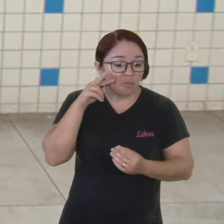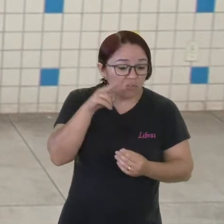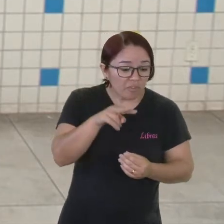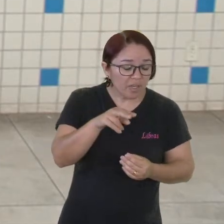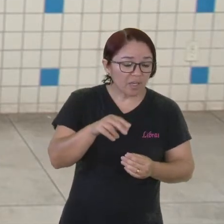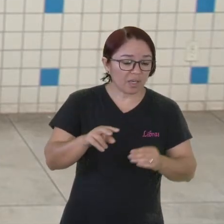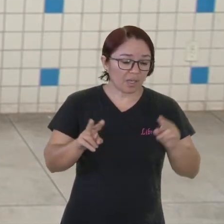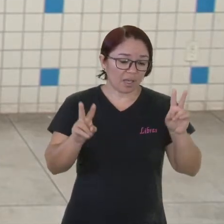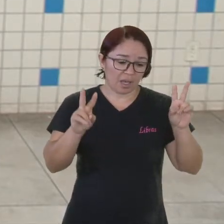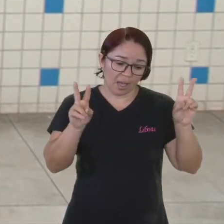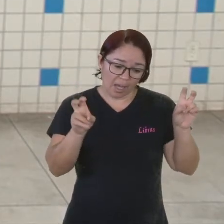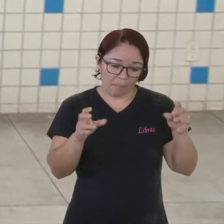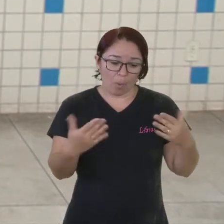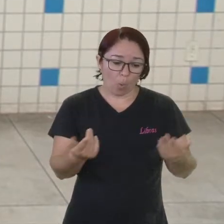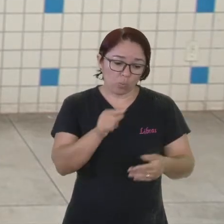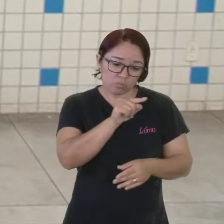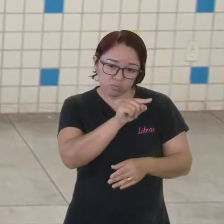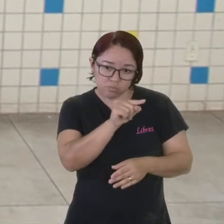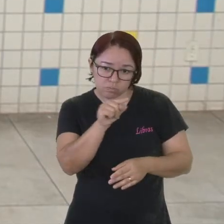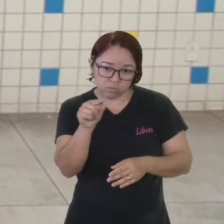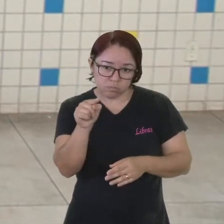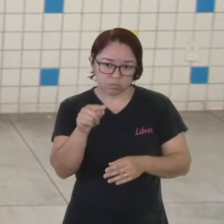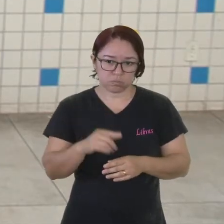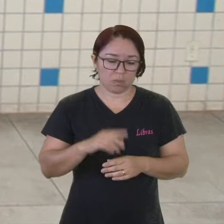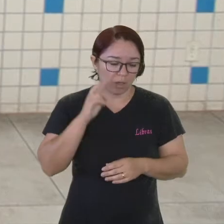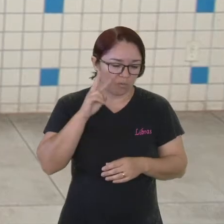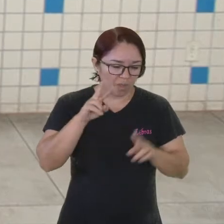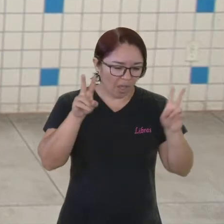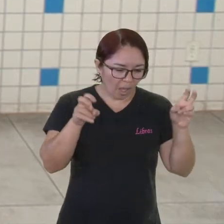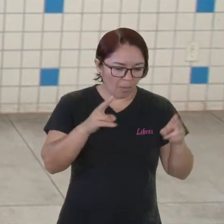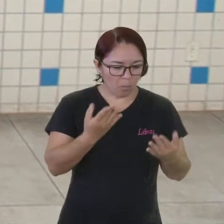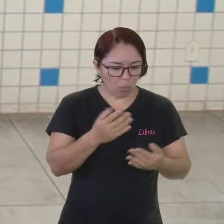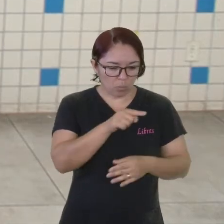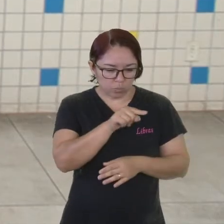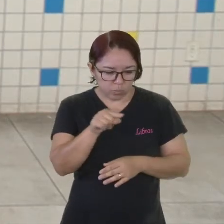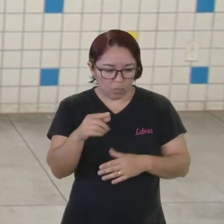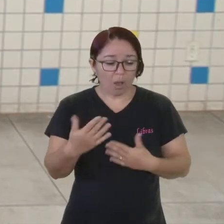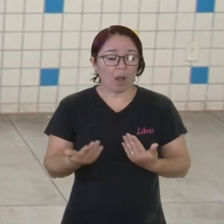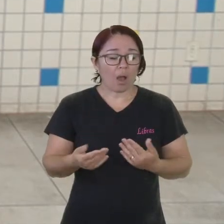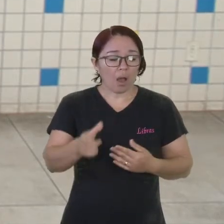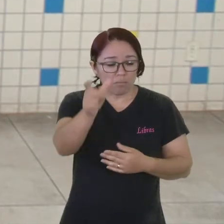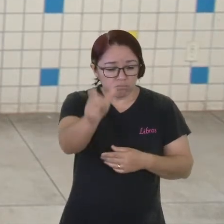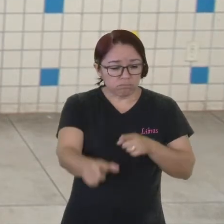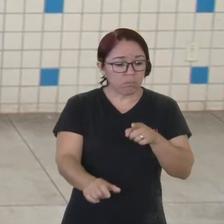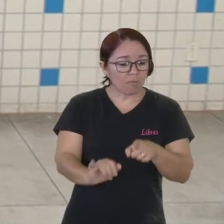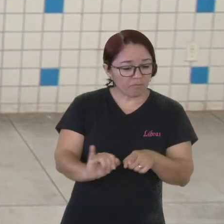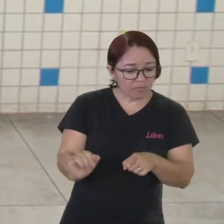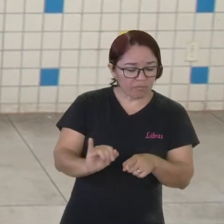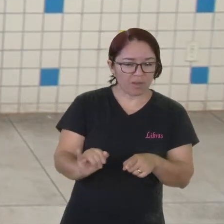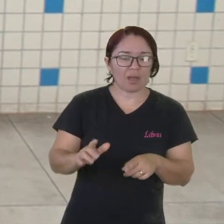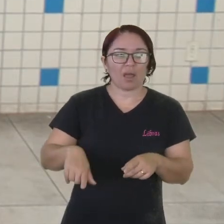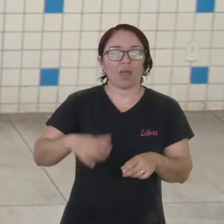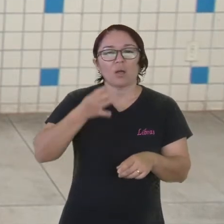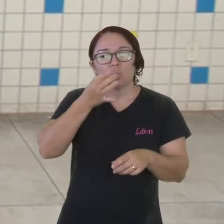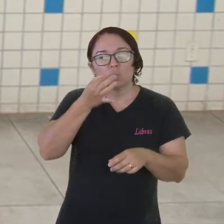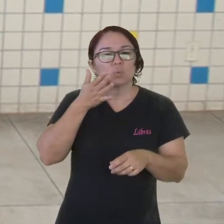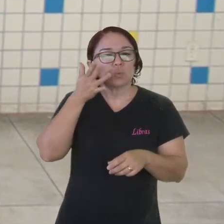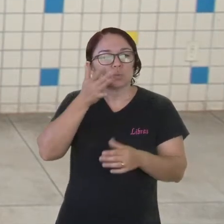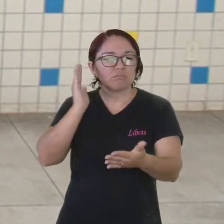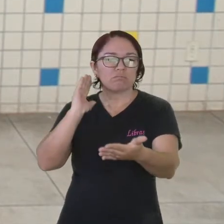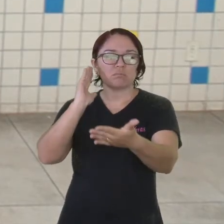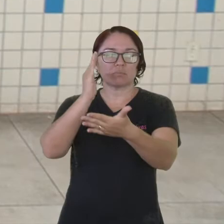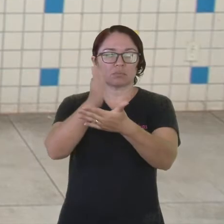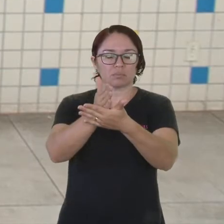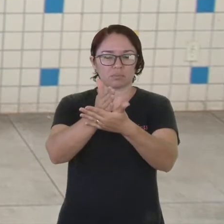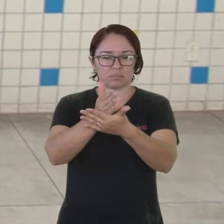é uma fala de alguém, está mostrando a fala do personagem. E esse é o discurso direto da narrativa. E nós temos